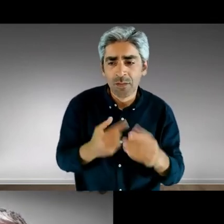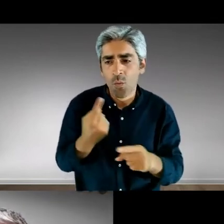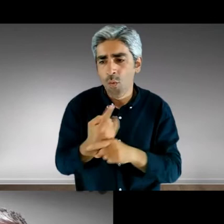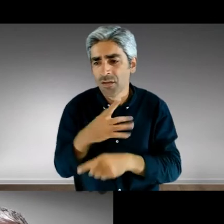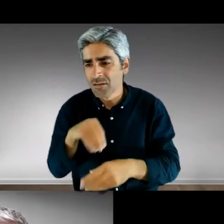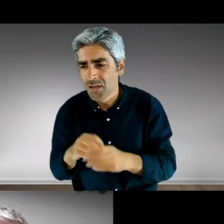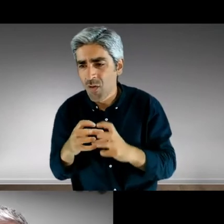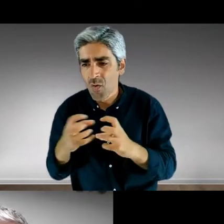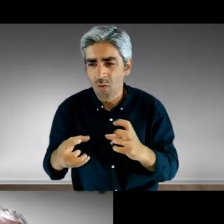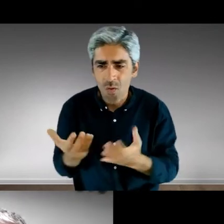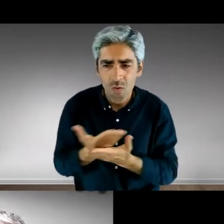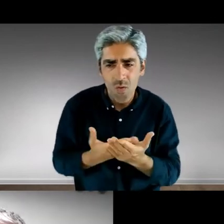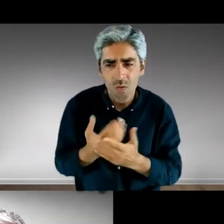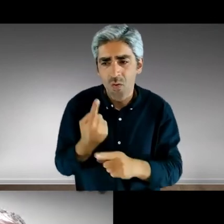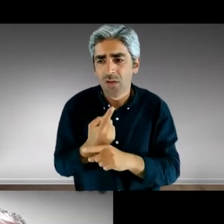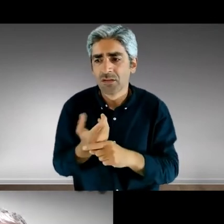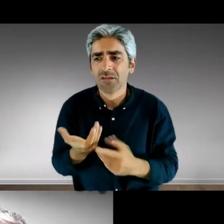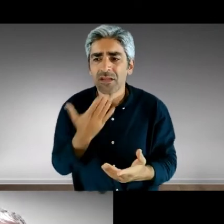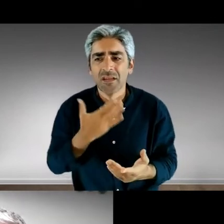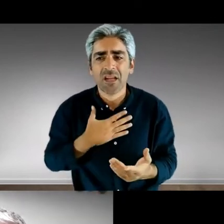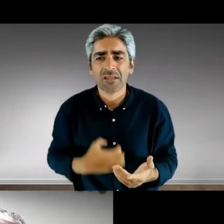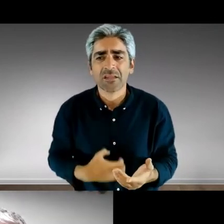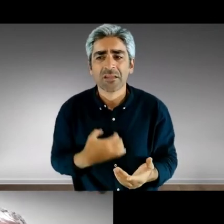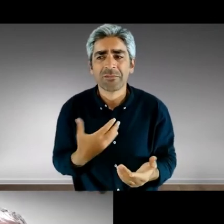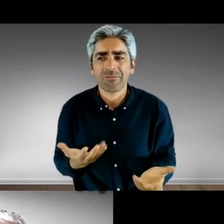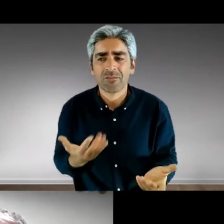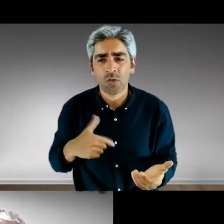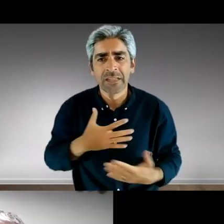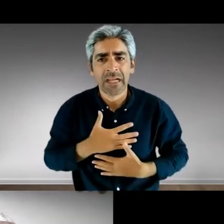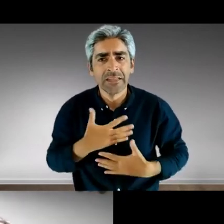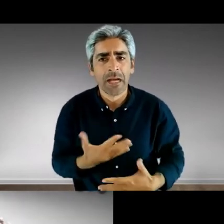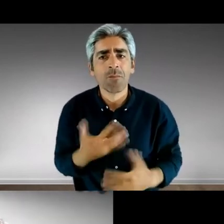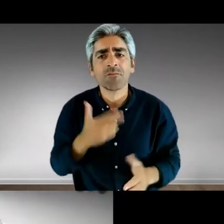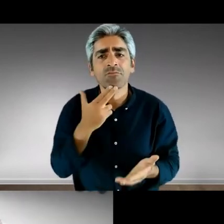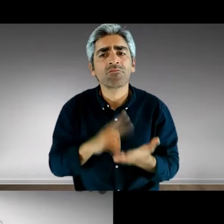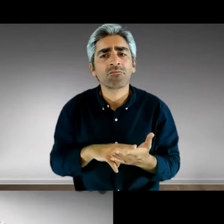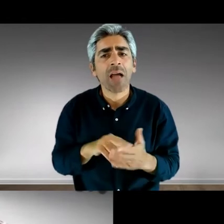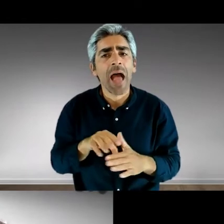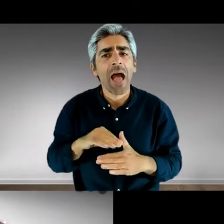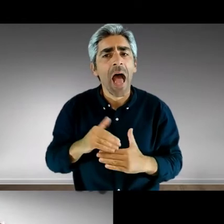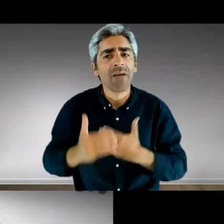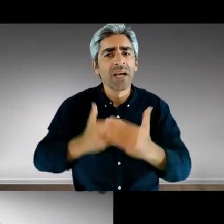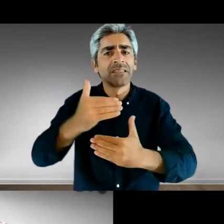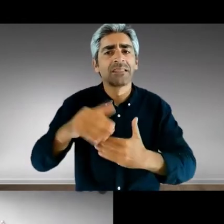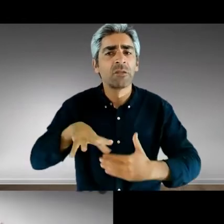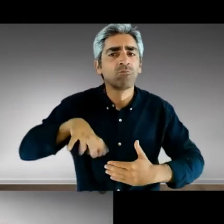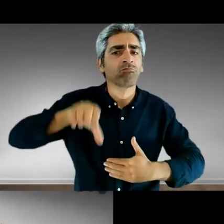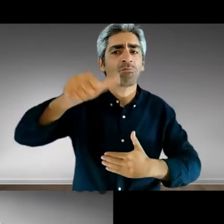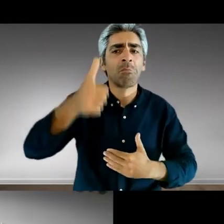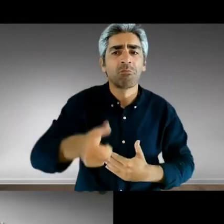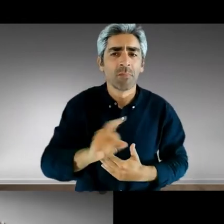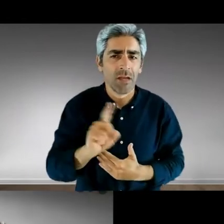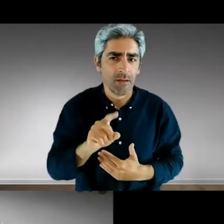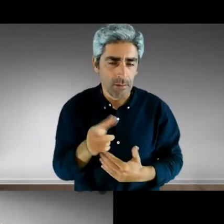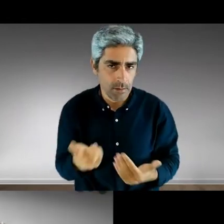internos, de burocracias, de entropia, que dá a sensação que nos cansamos, mas que não avançamos. Logo, é um propósito que muitas vezes